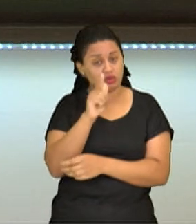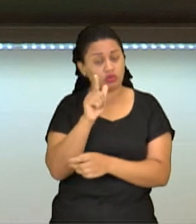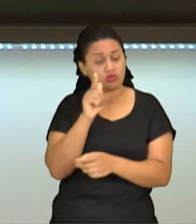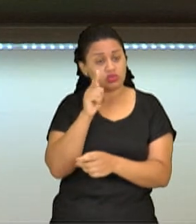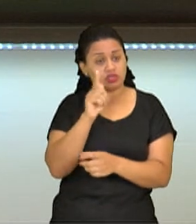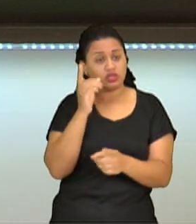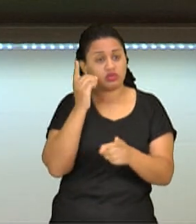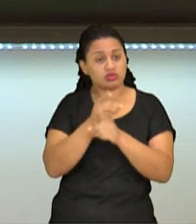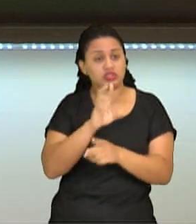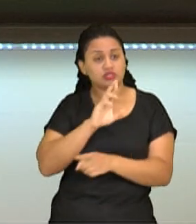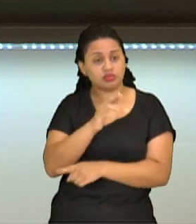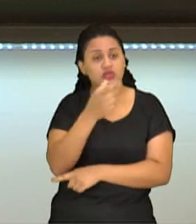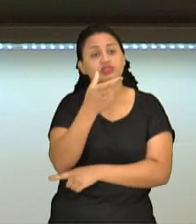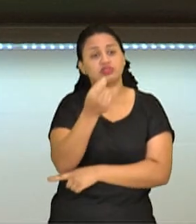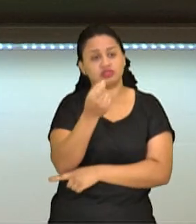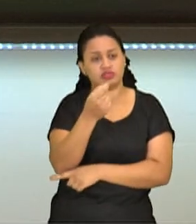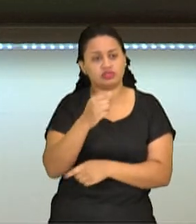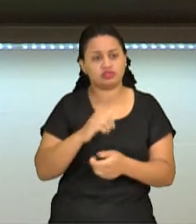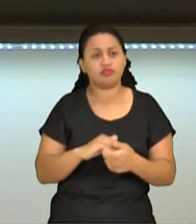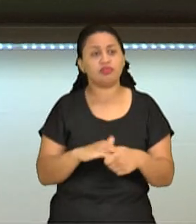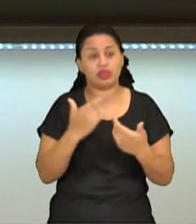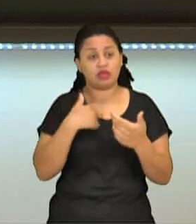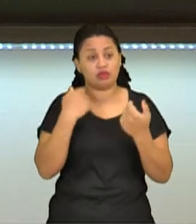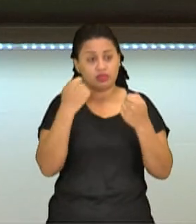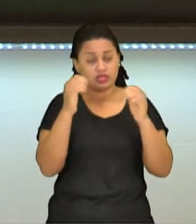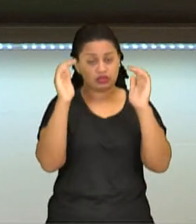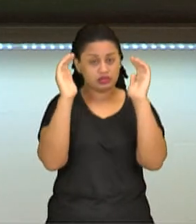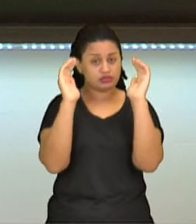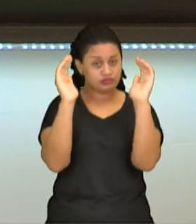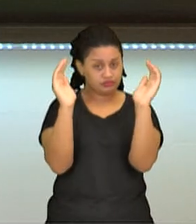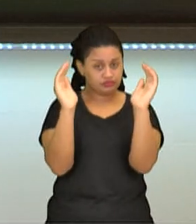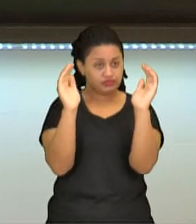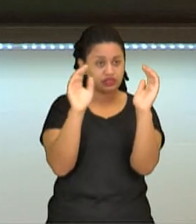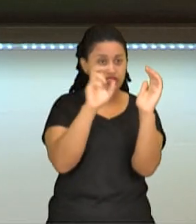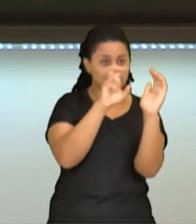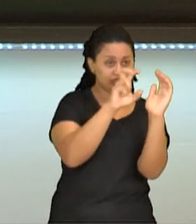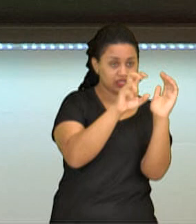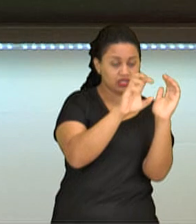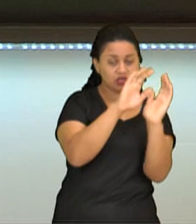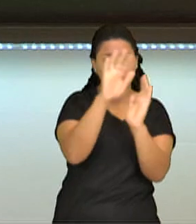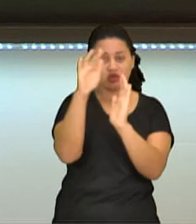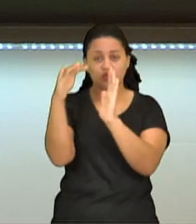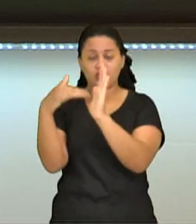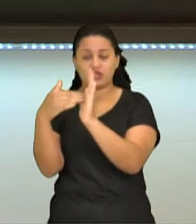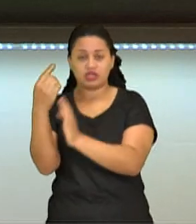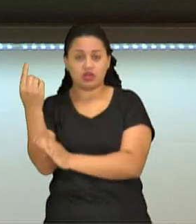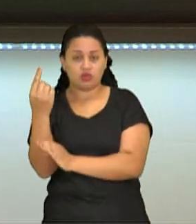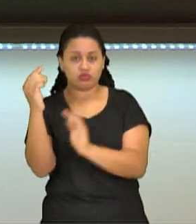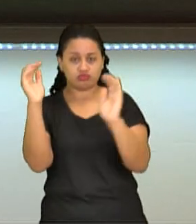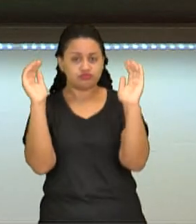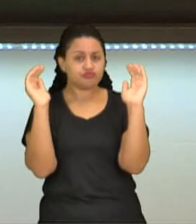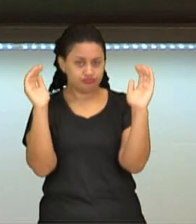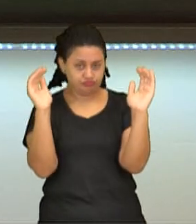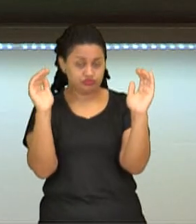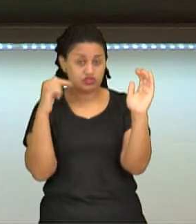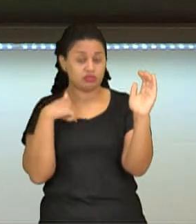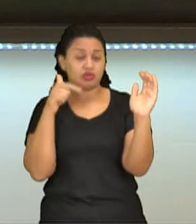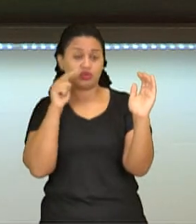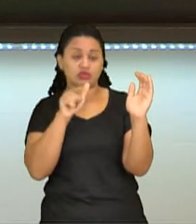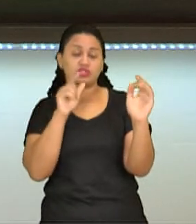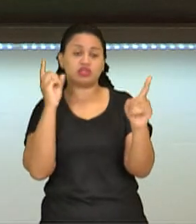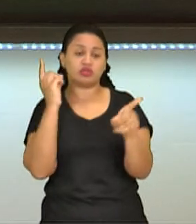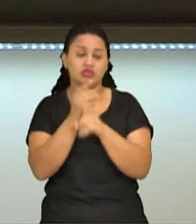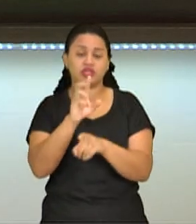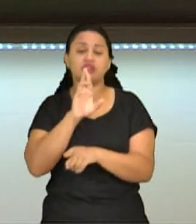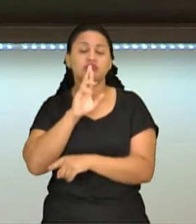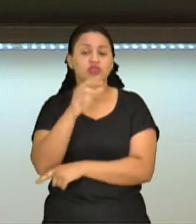Ah, então quer dizer que eu tenho que colocar o parênteses aqui, ó, do 5 até o menos 1 para que essa expressão dê um resultado